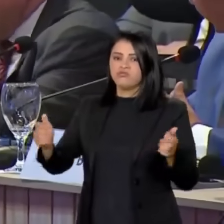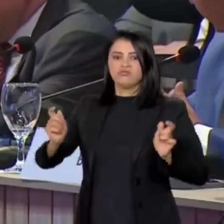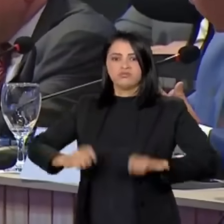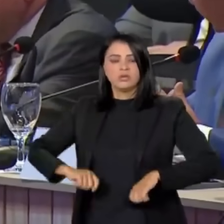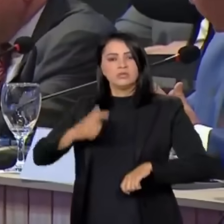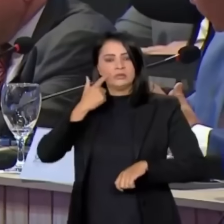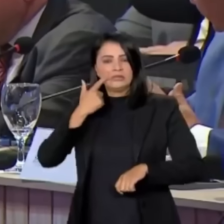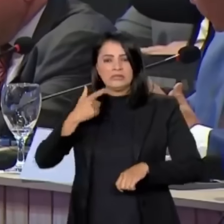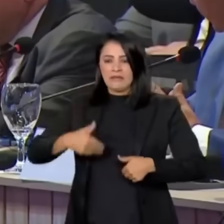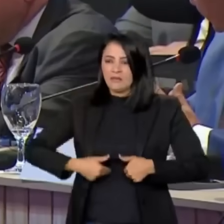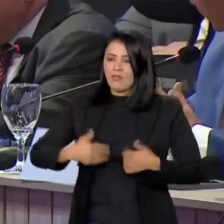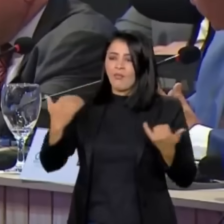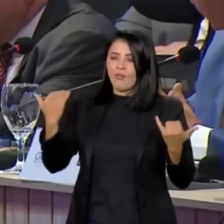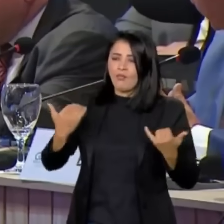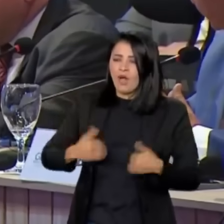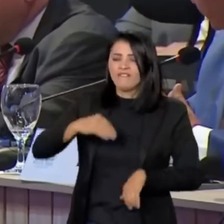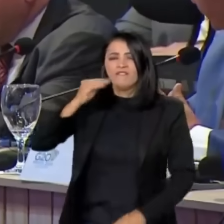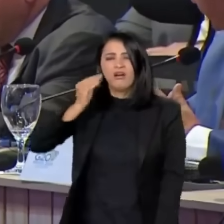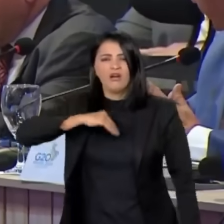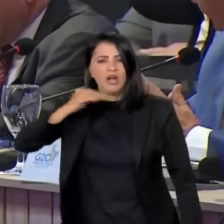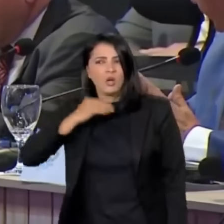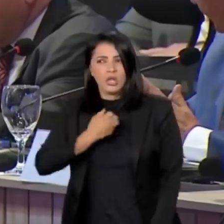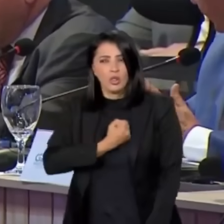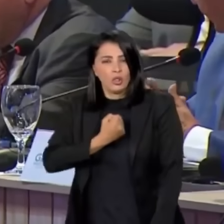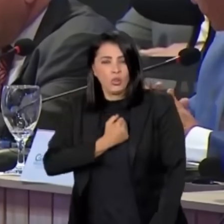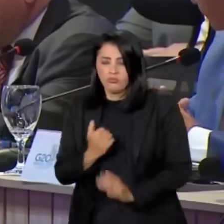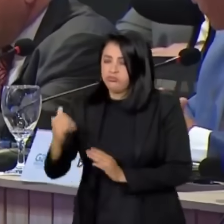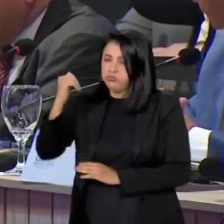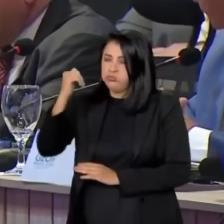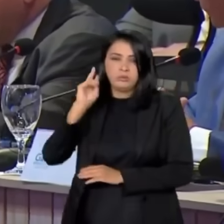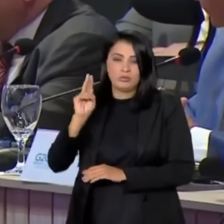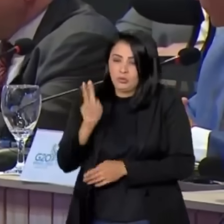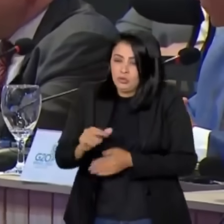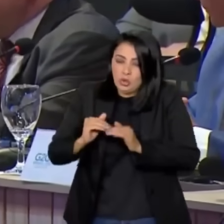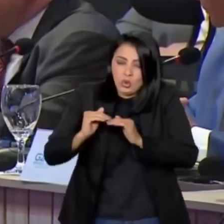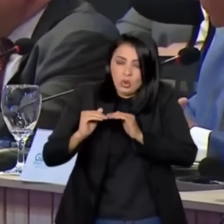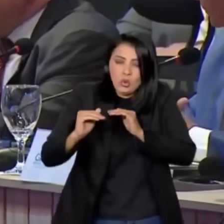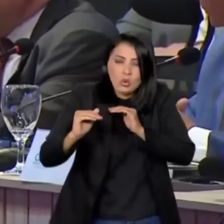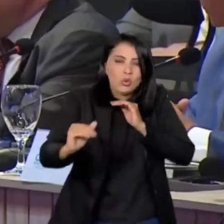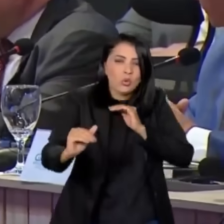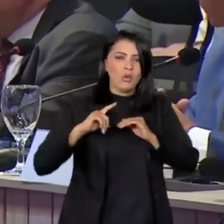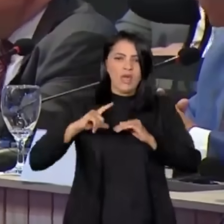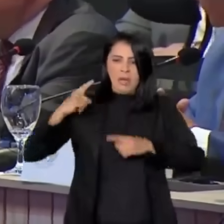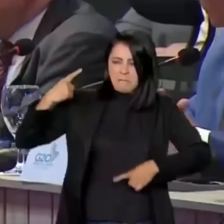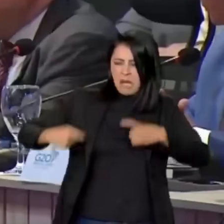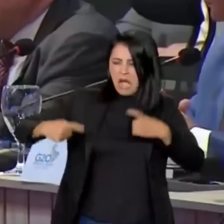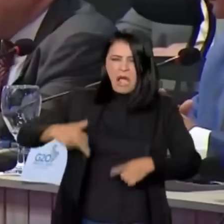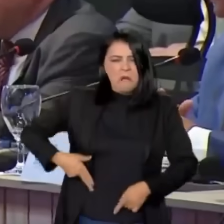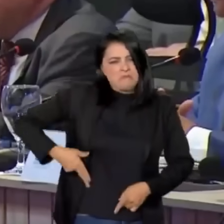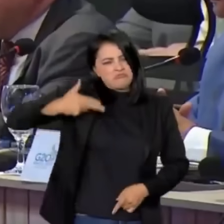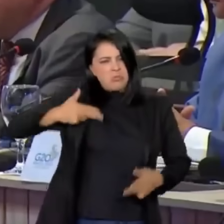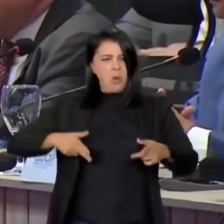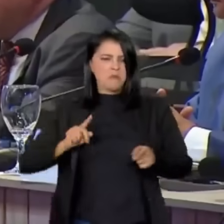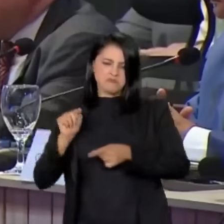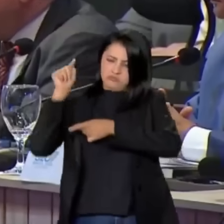a subnutrição e esses níveis elevados se mantêm inalterados. Conflitos armados